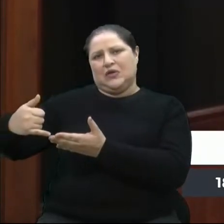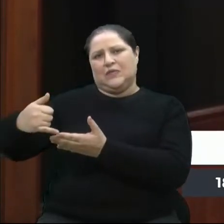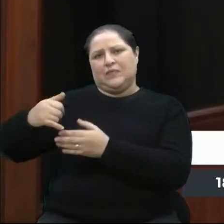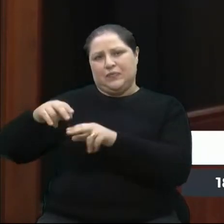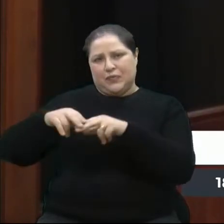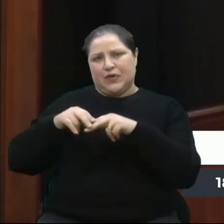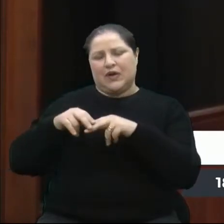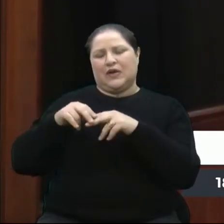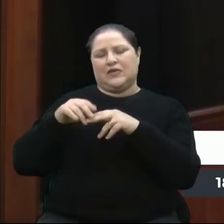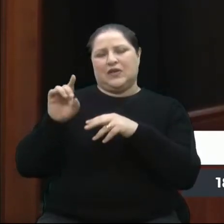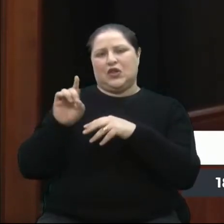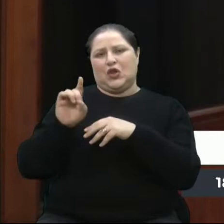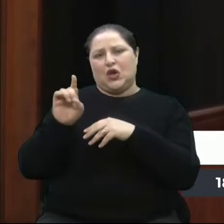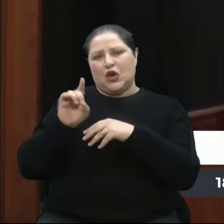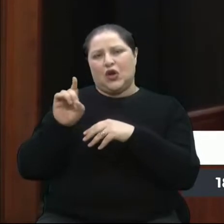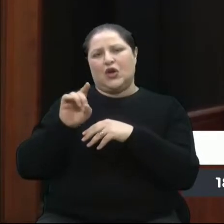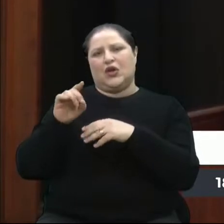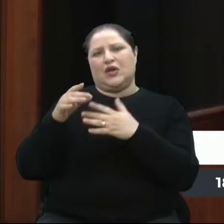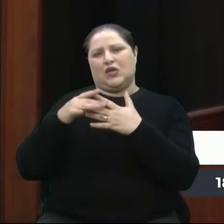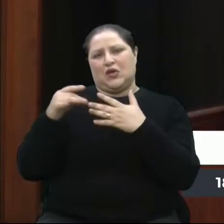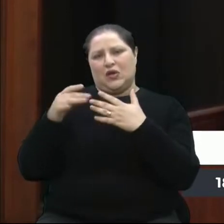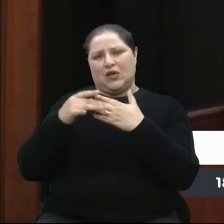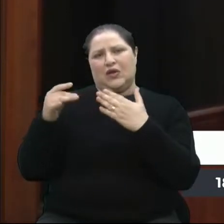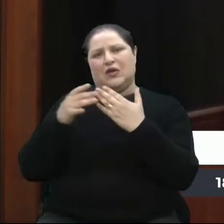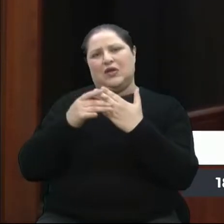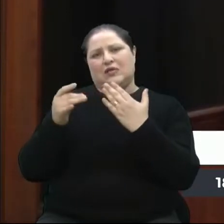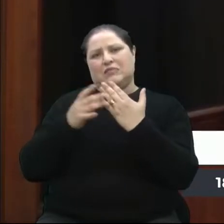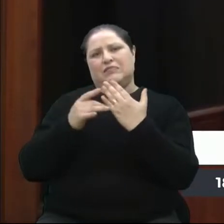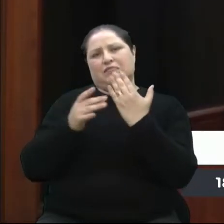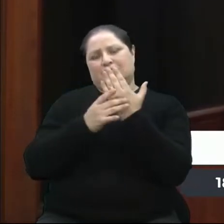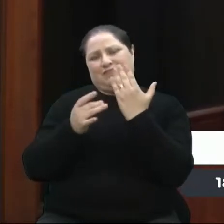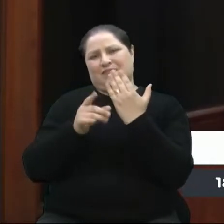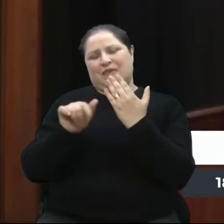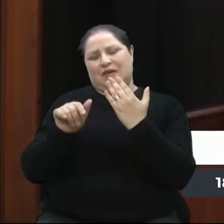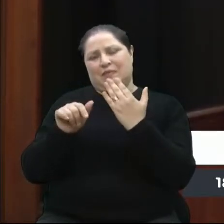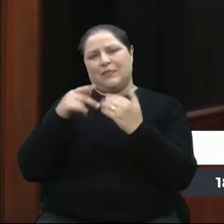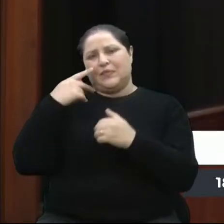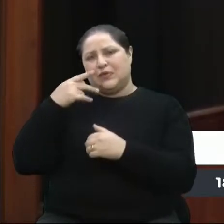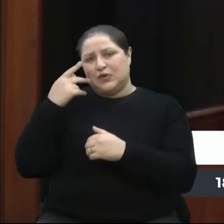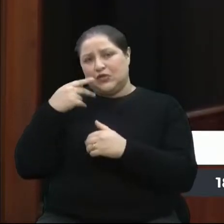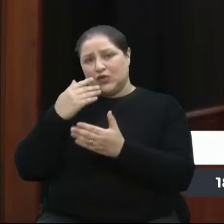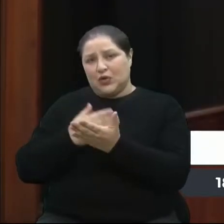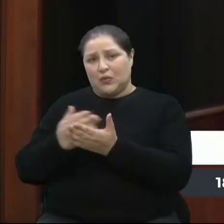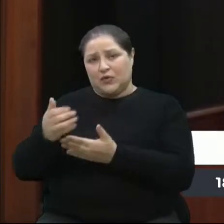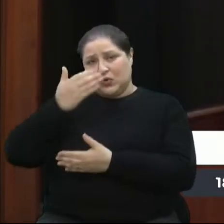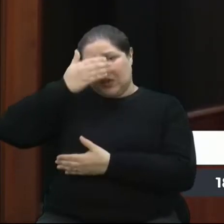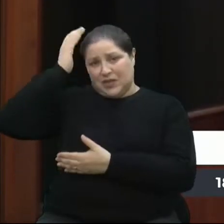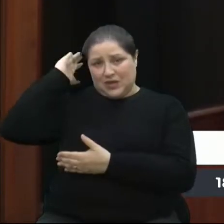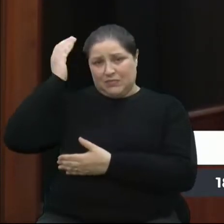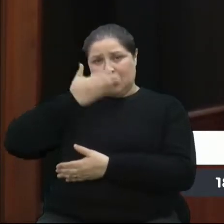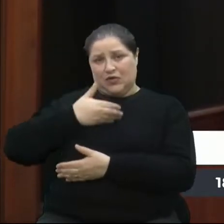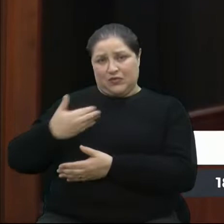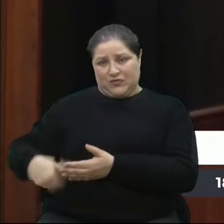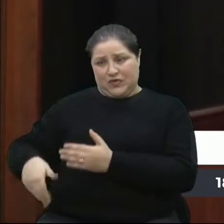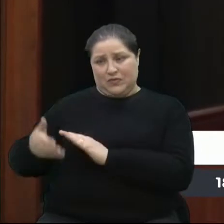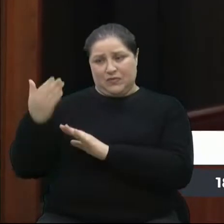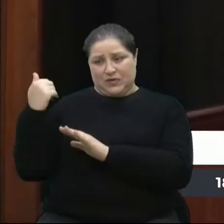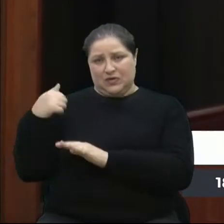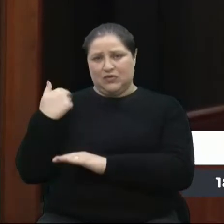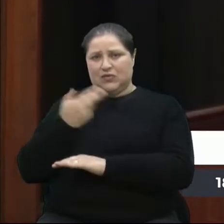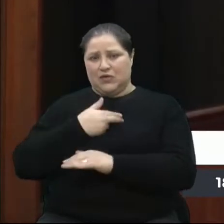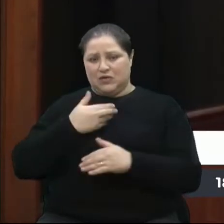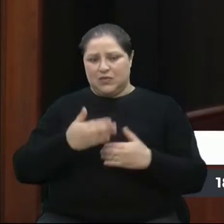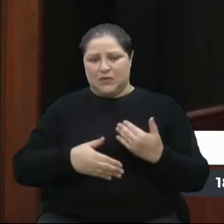do dólar, uma política econômica adotada desde o governo Temer. Nós caminhamos ao